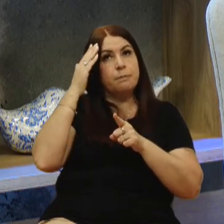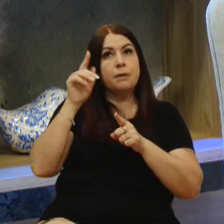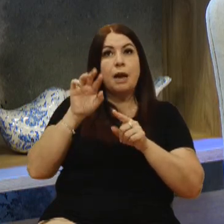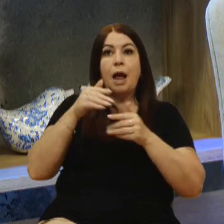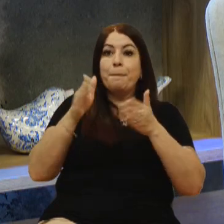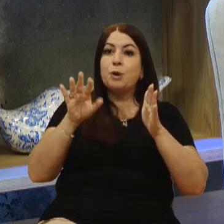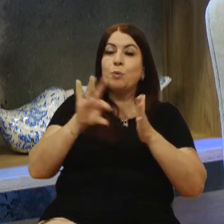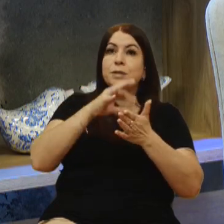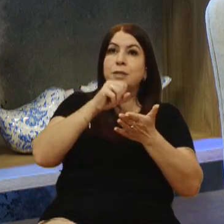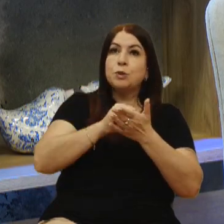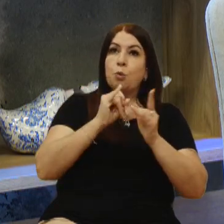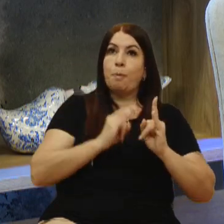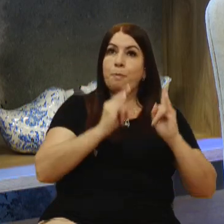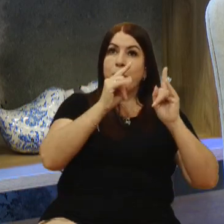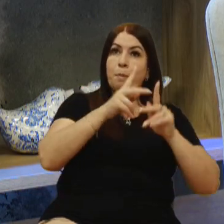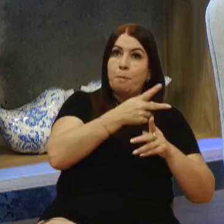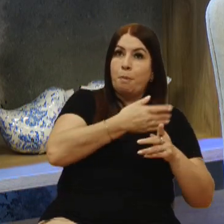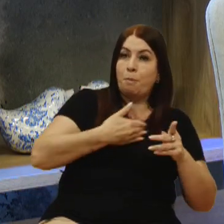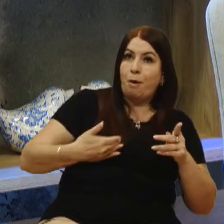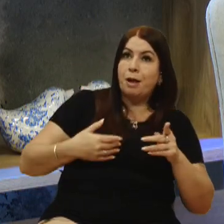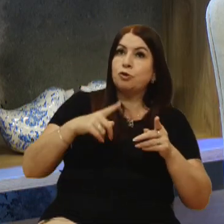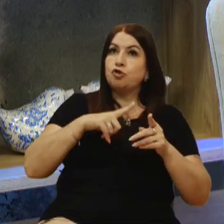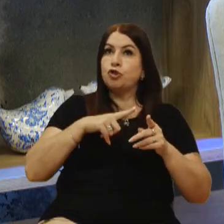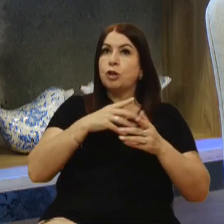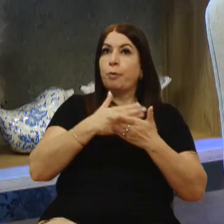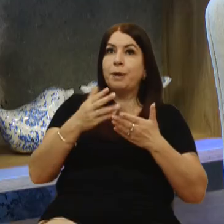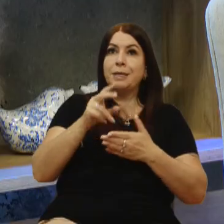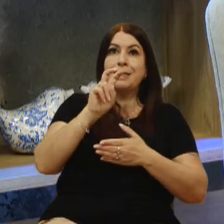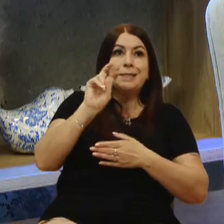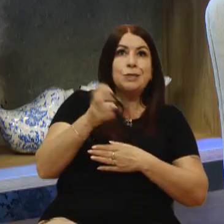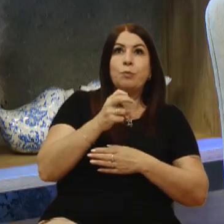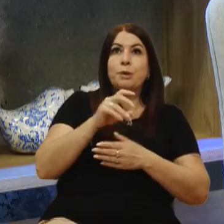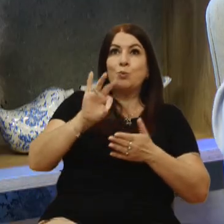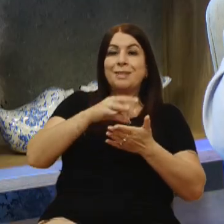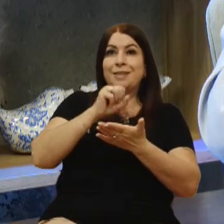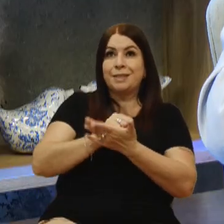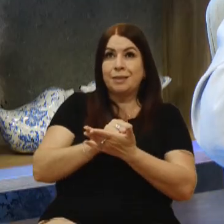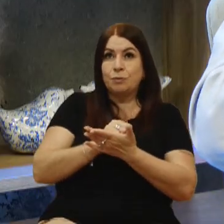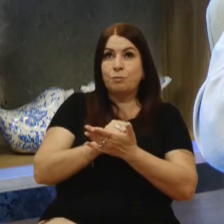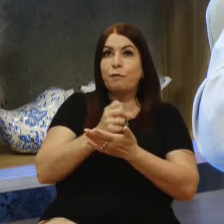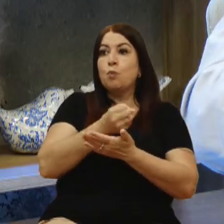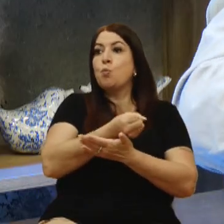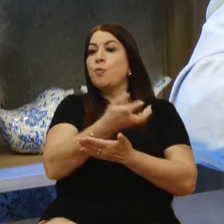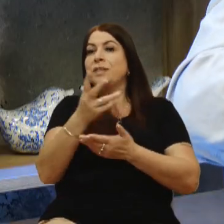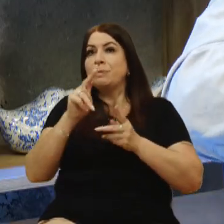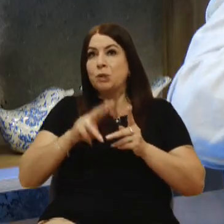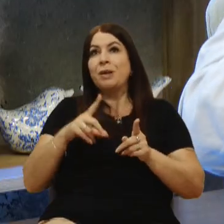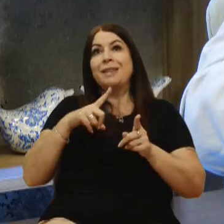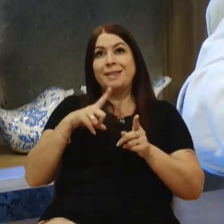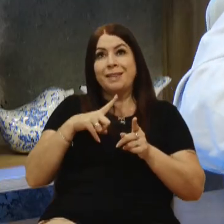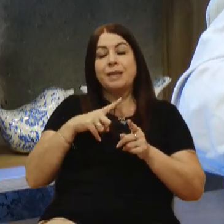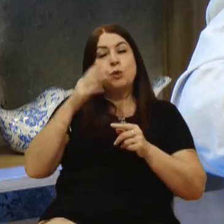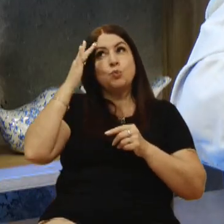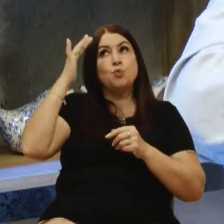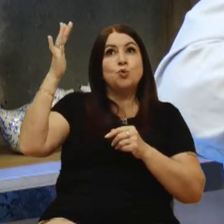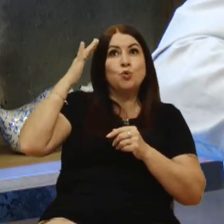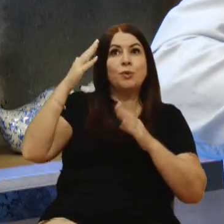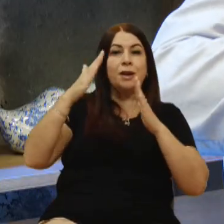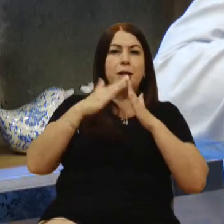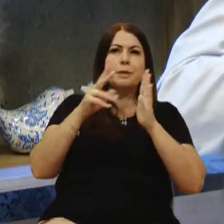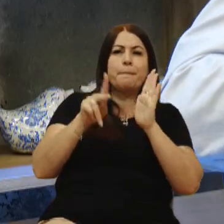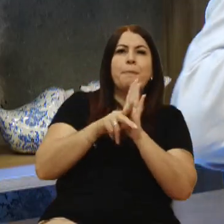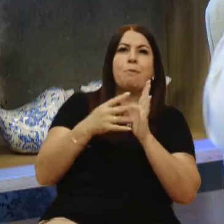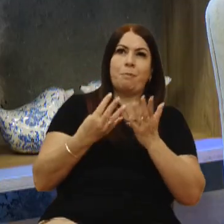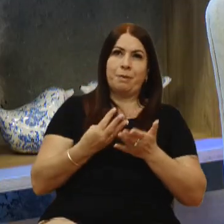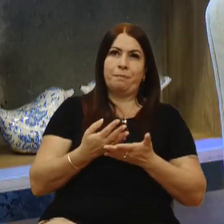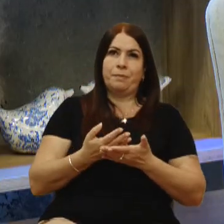inscrições para os apartamentos populares. A gente já passa de 5 mil inscrições, para ver quantas pessoas ainda que têm o sonho da sua casa